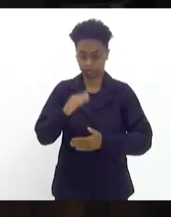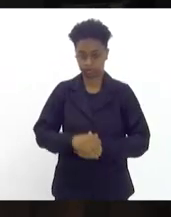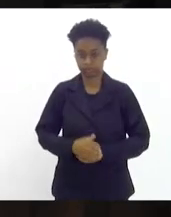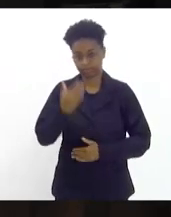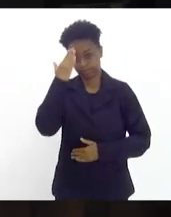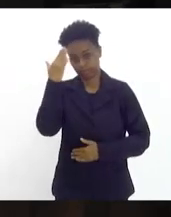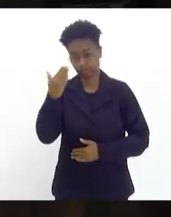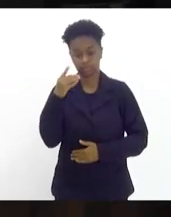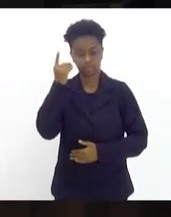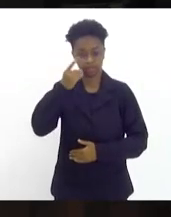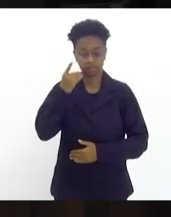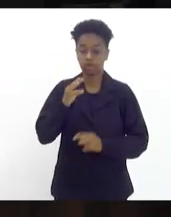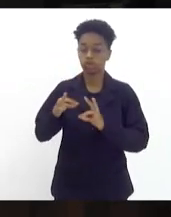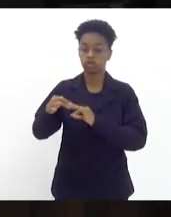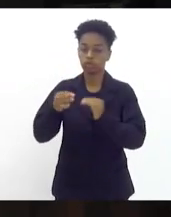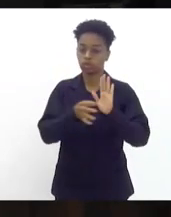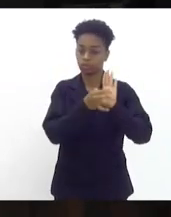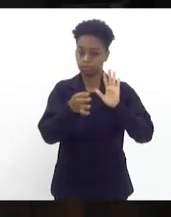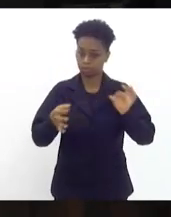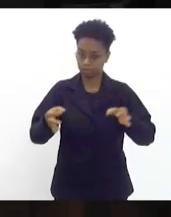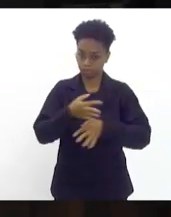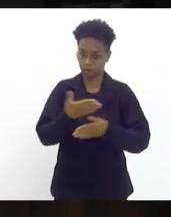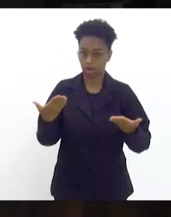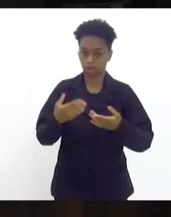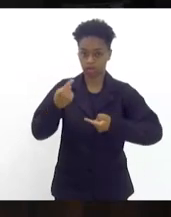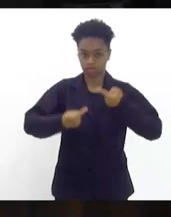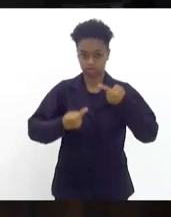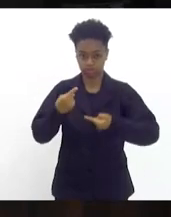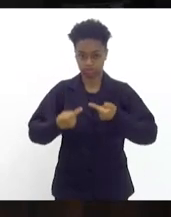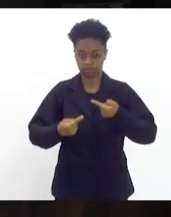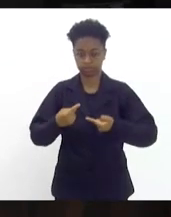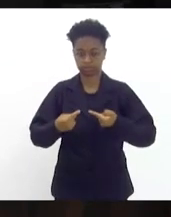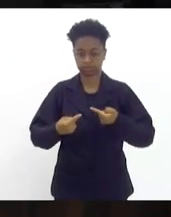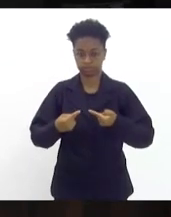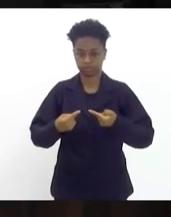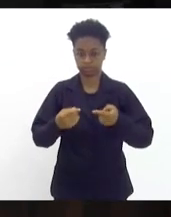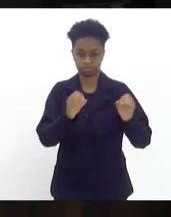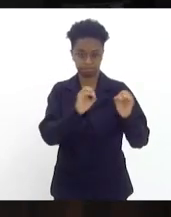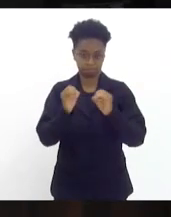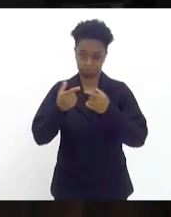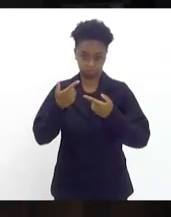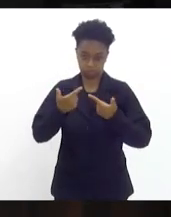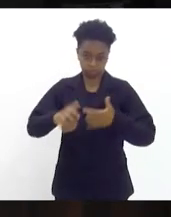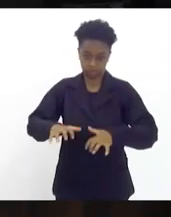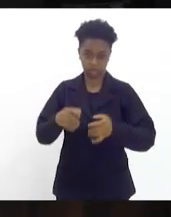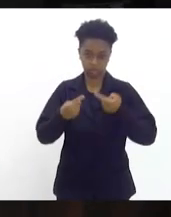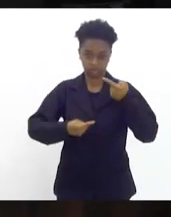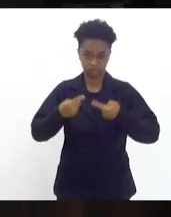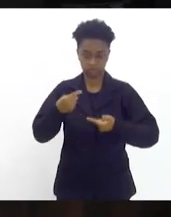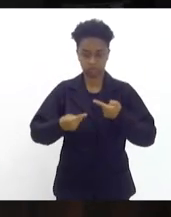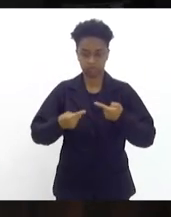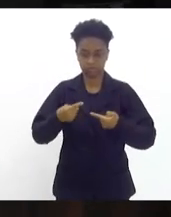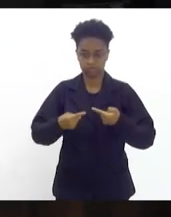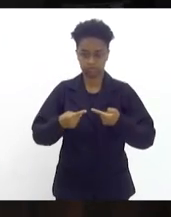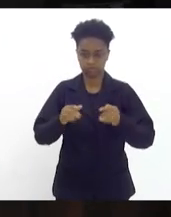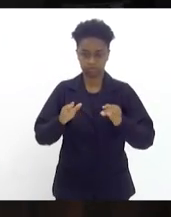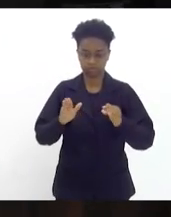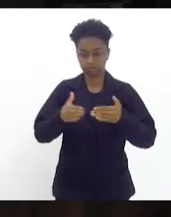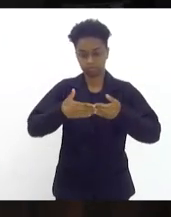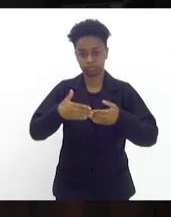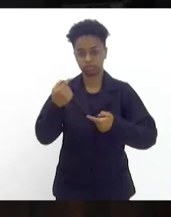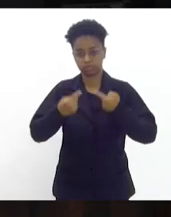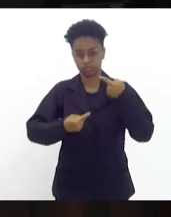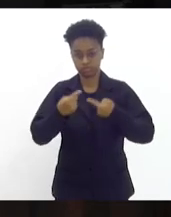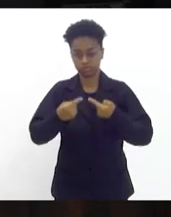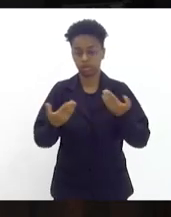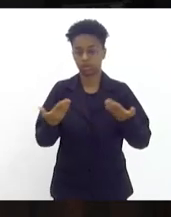com os pareceres emitidos em discussão não adianta Quem Queira discutir encerrado a